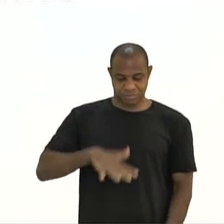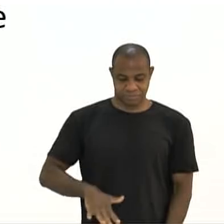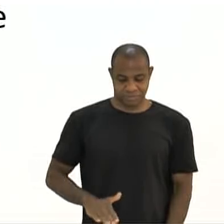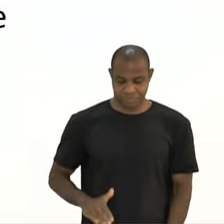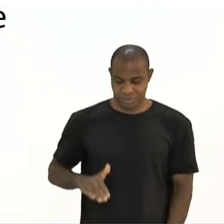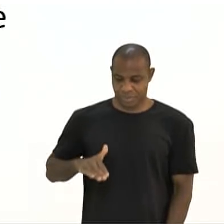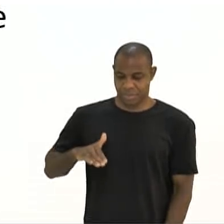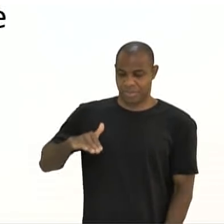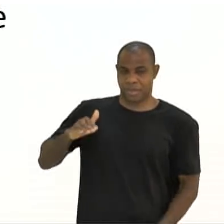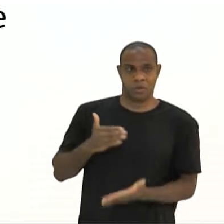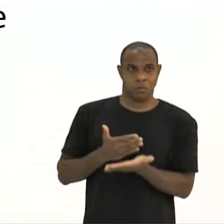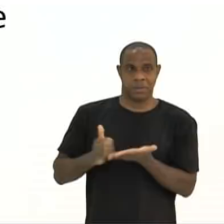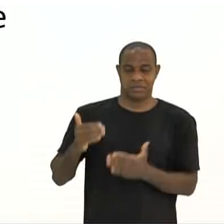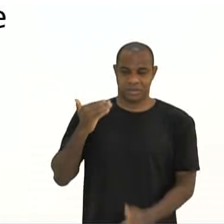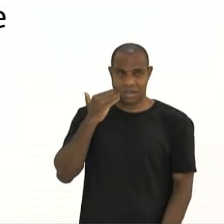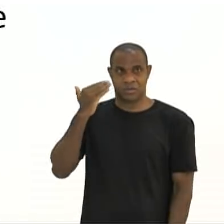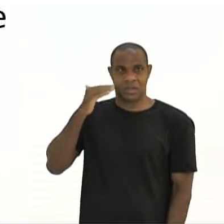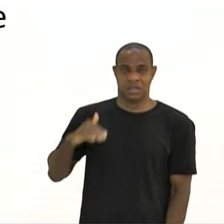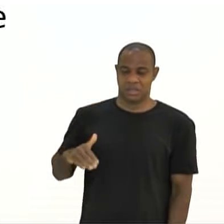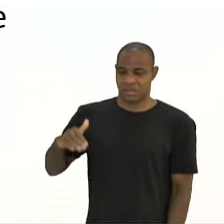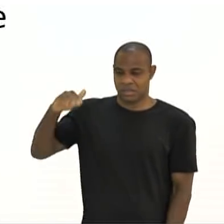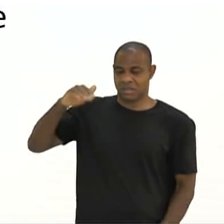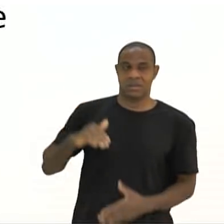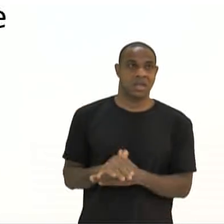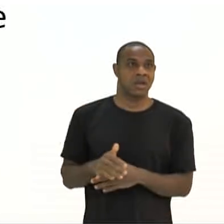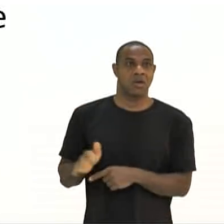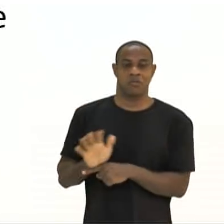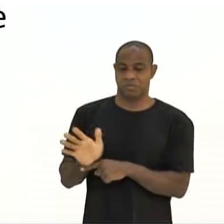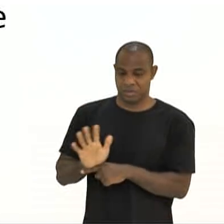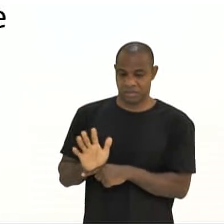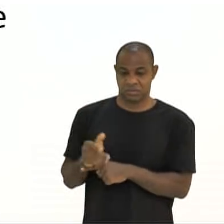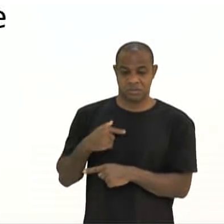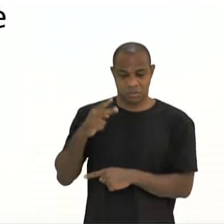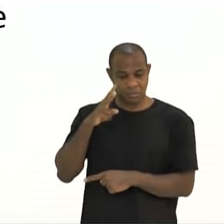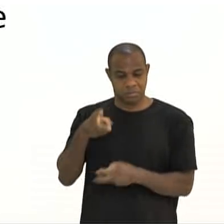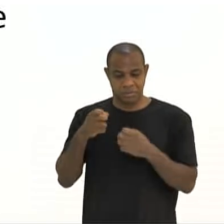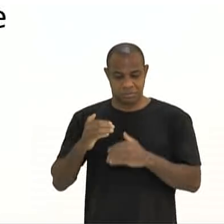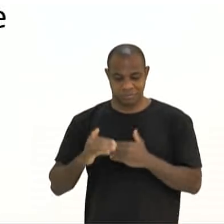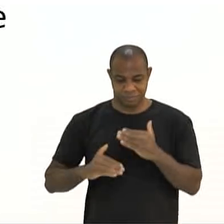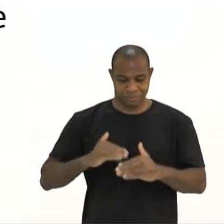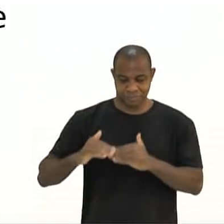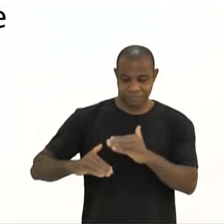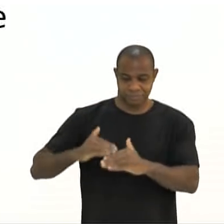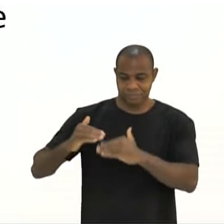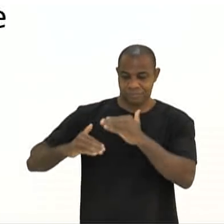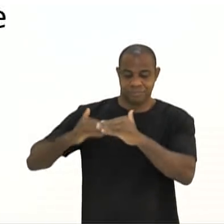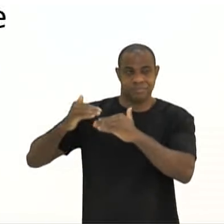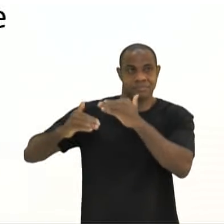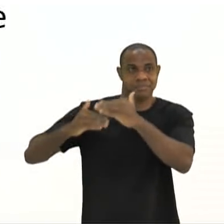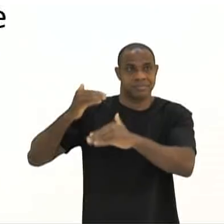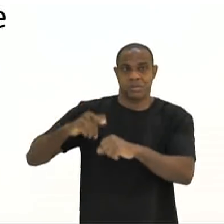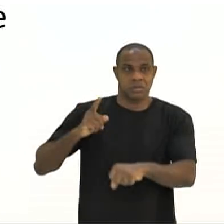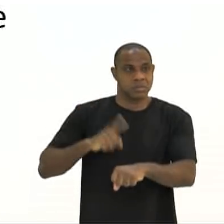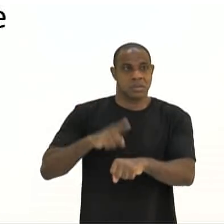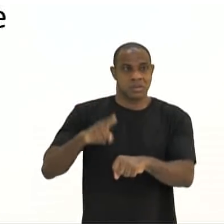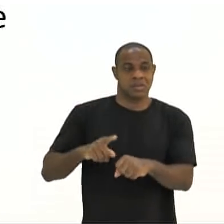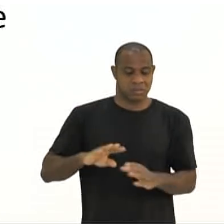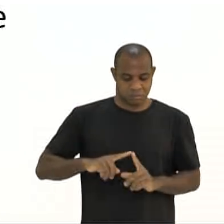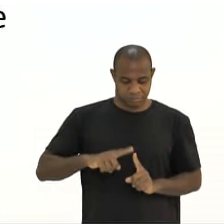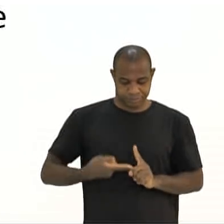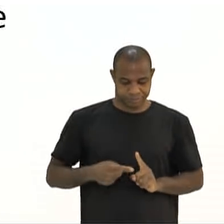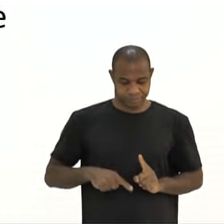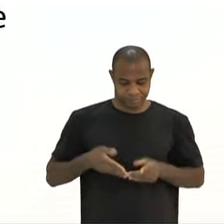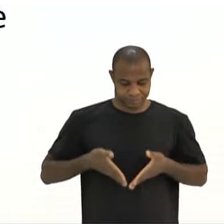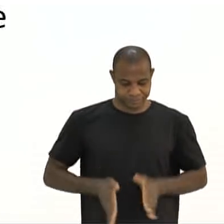adolescência. Ao longo do filme, acompanhamos o desenvolvimento da menina desde o momento que ela sai da barriga da